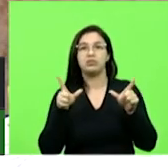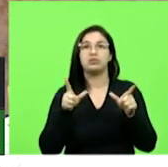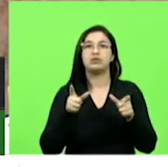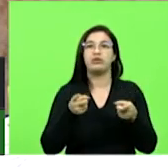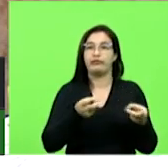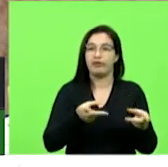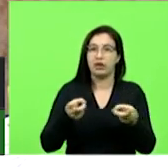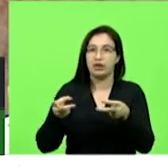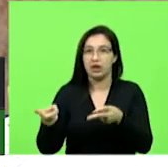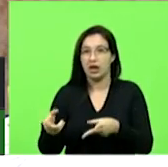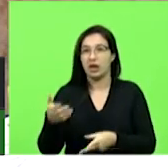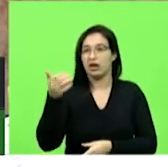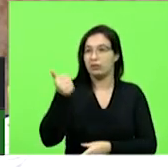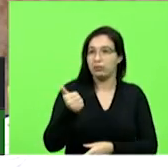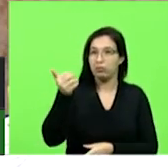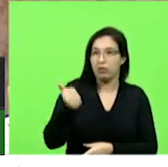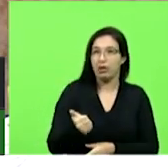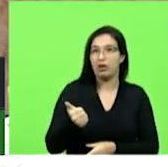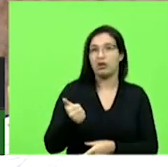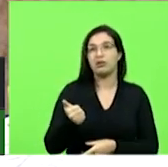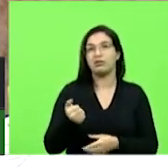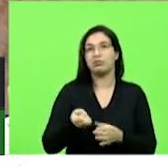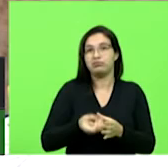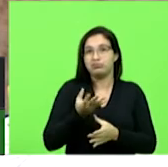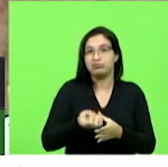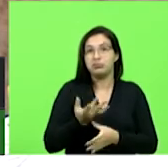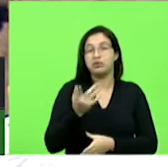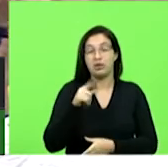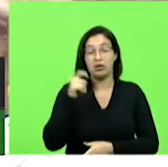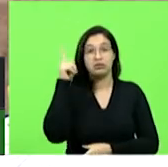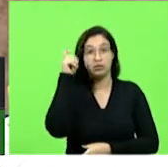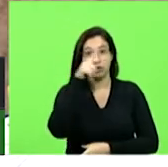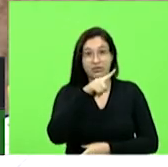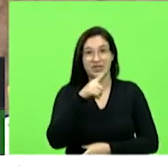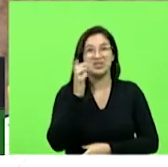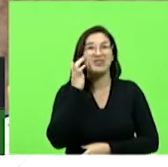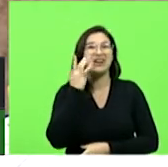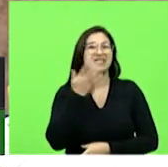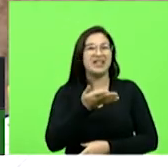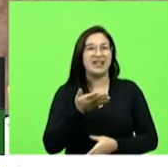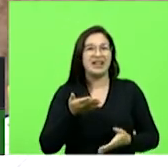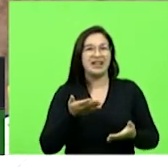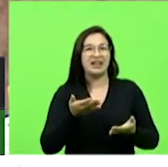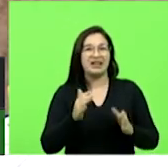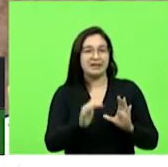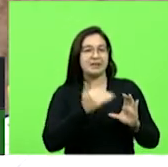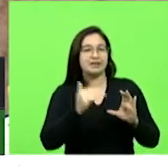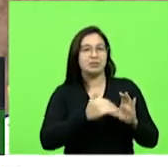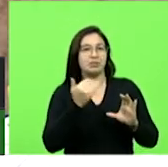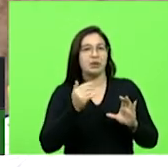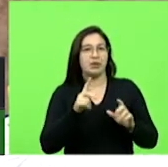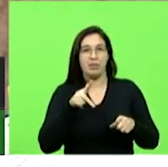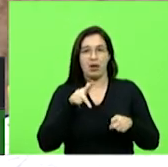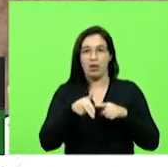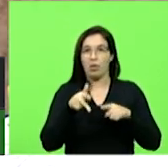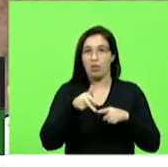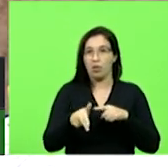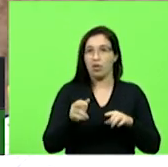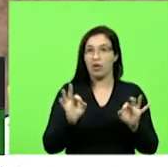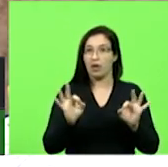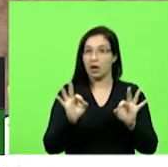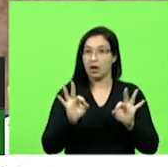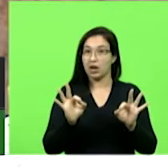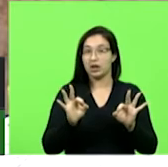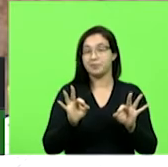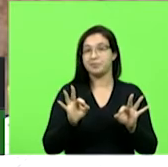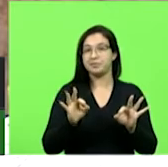distribuir. E aí a função de quem está lá é só arrecadar. Arrecadar, nunca cortar gastos, só arrecadar.